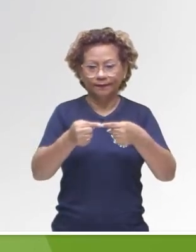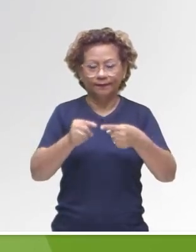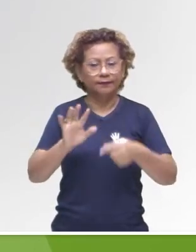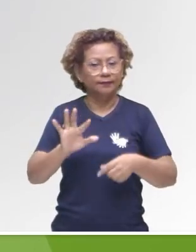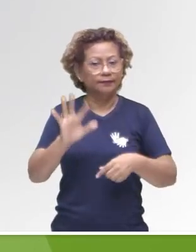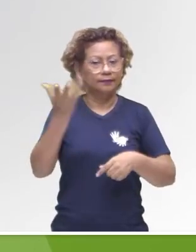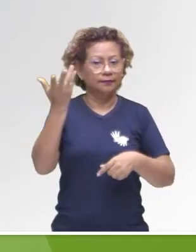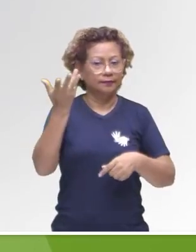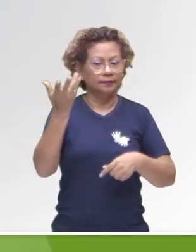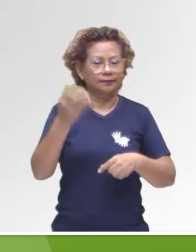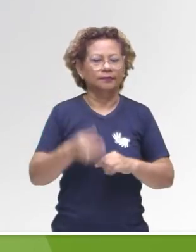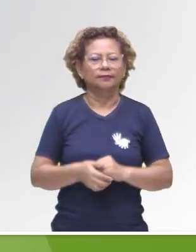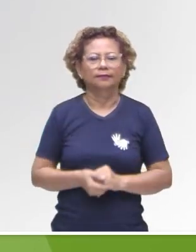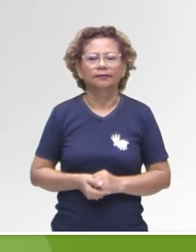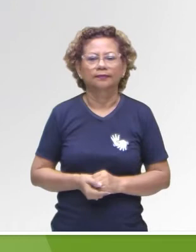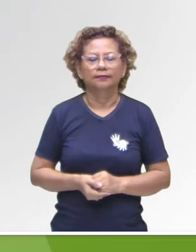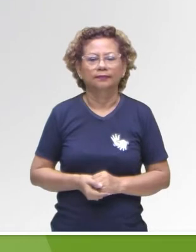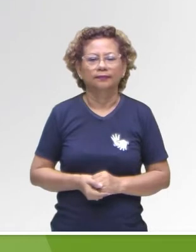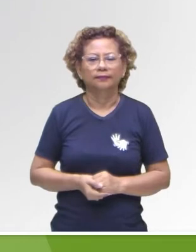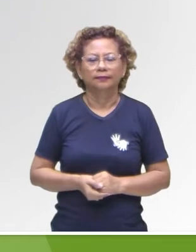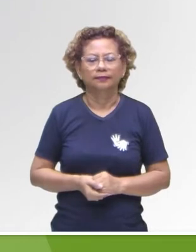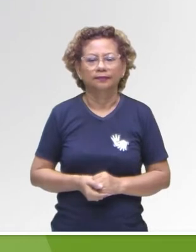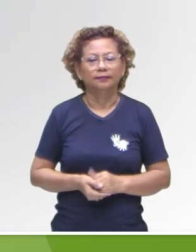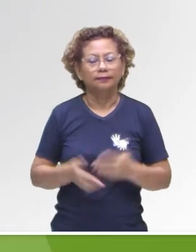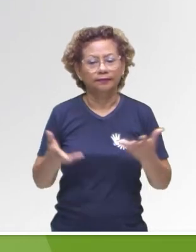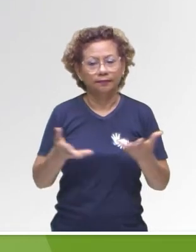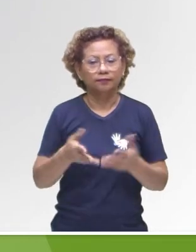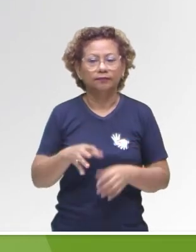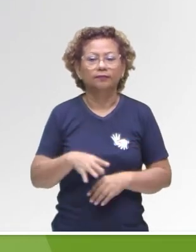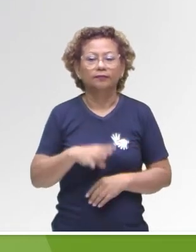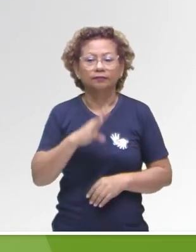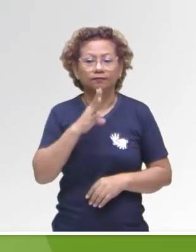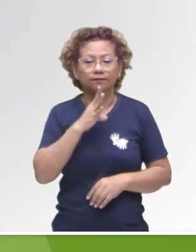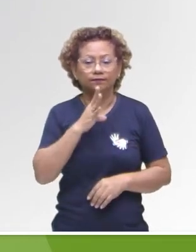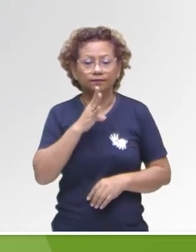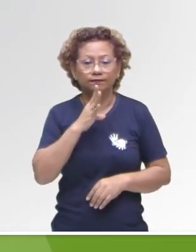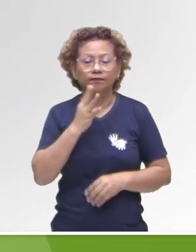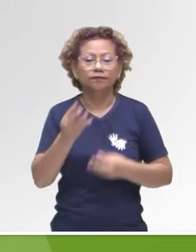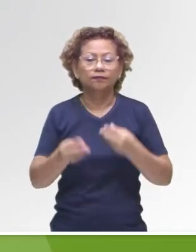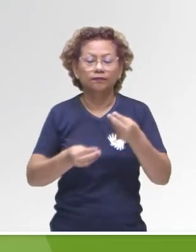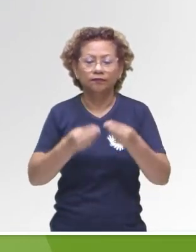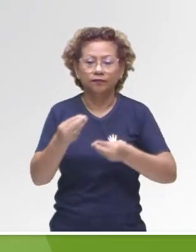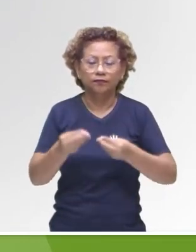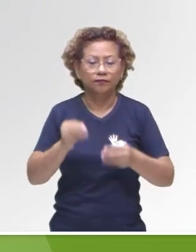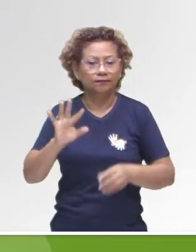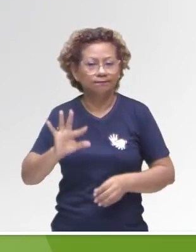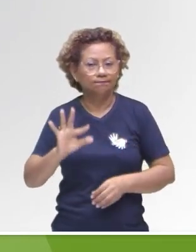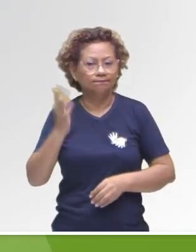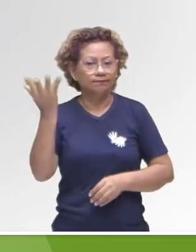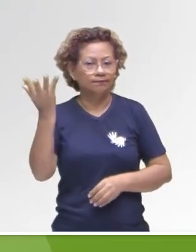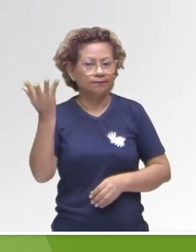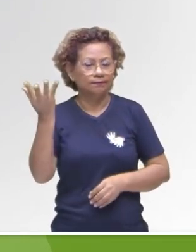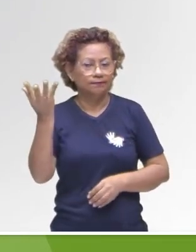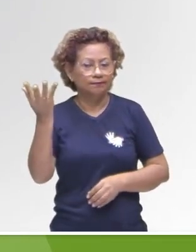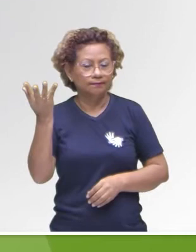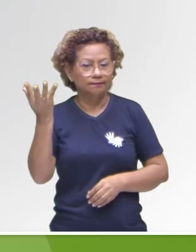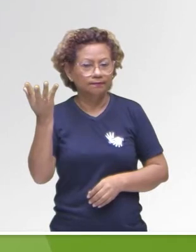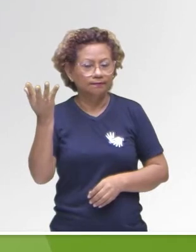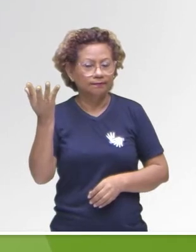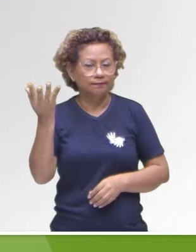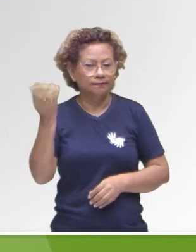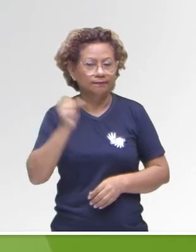associação em série. Agora, a gente vai conhecer como se comporta essa associação quando eu